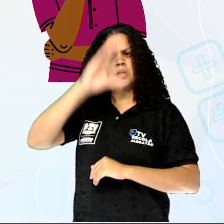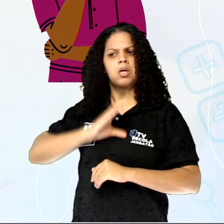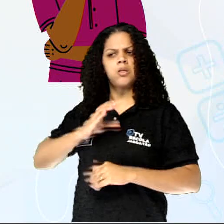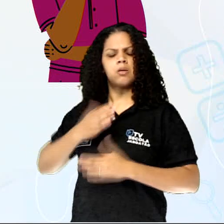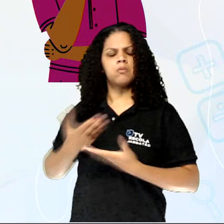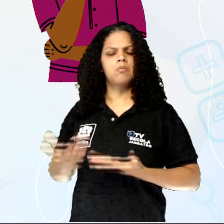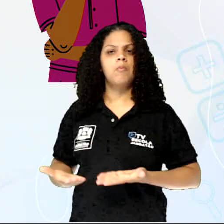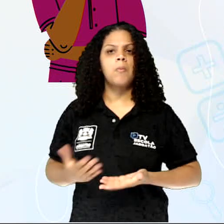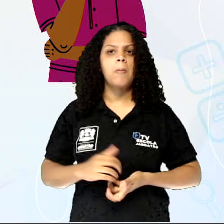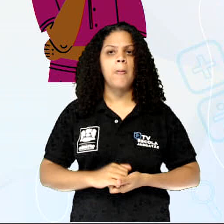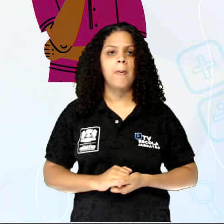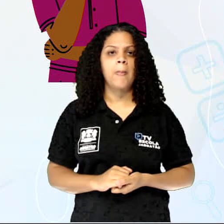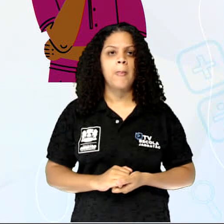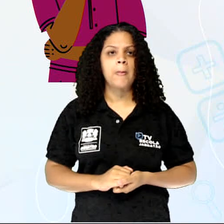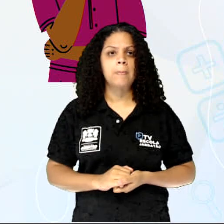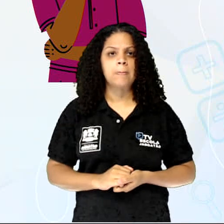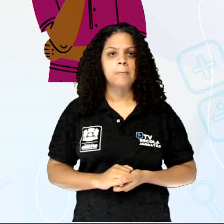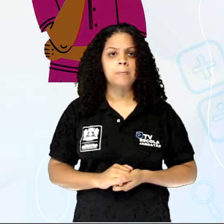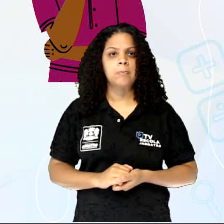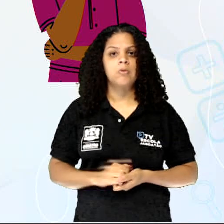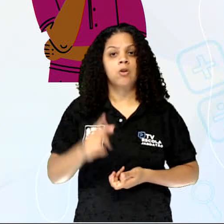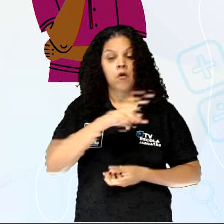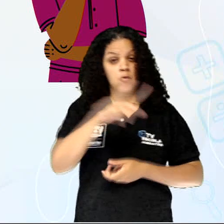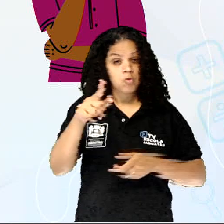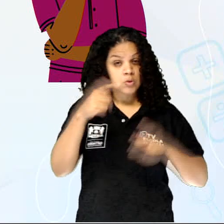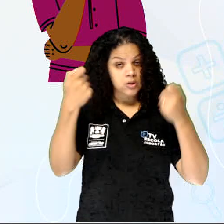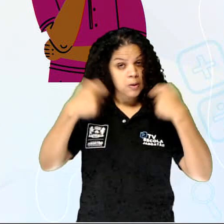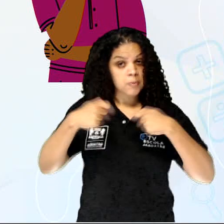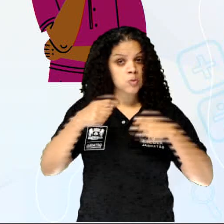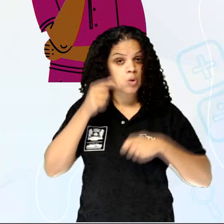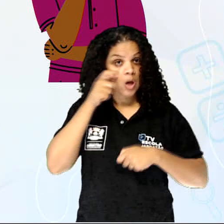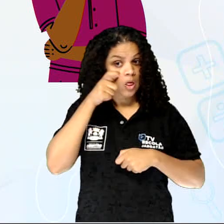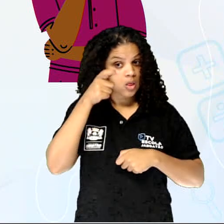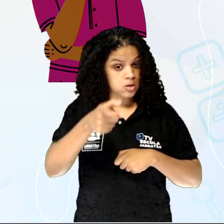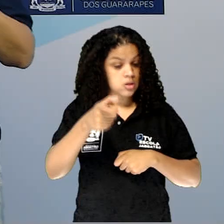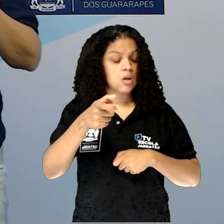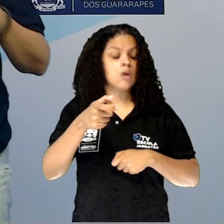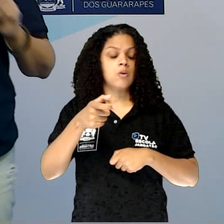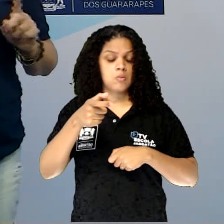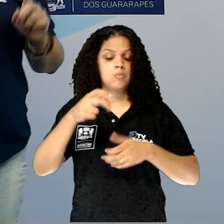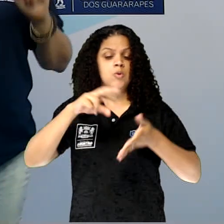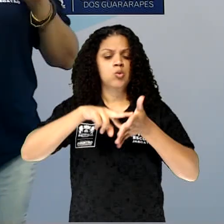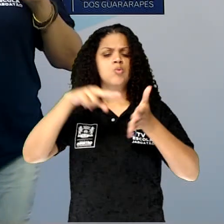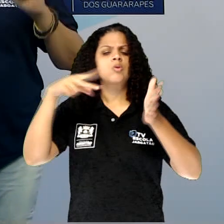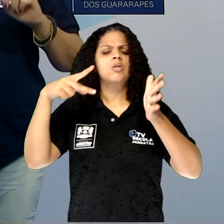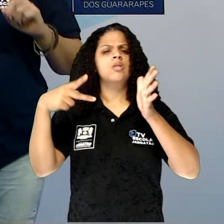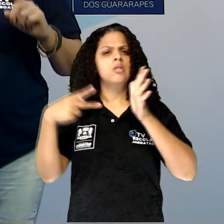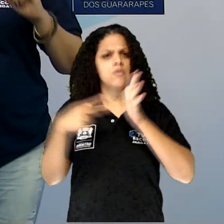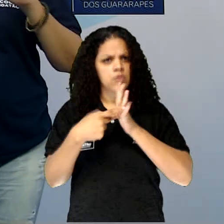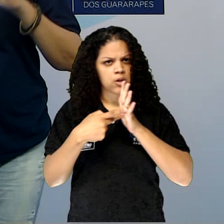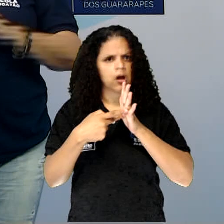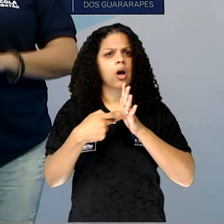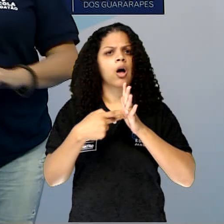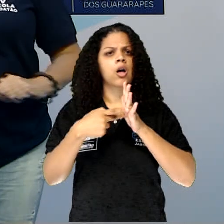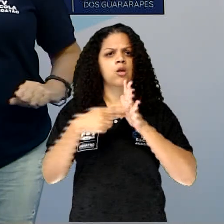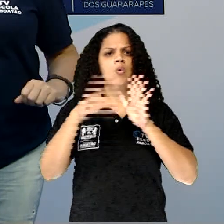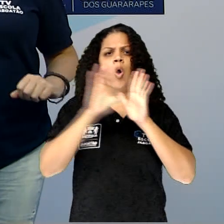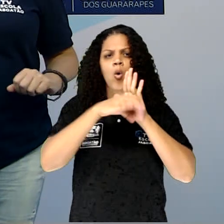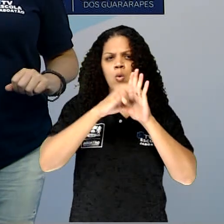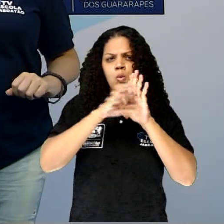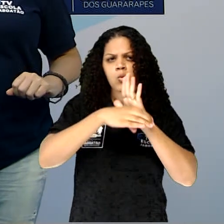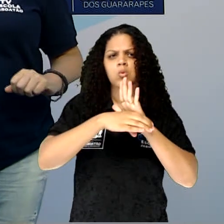cidadãs. Dê um significado, presta bem atenção a essa questão, dê um significado ao conceito de